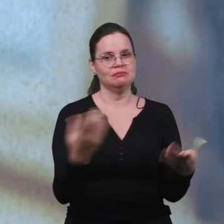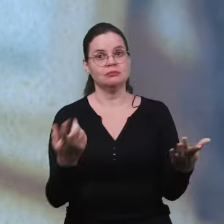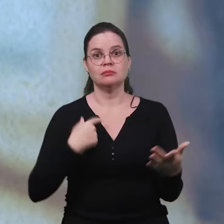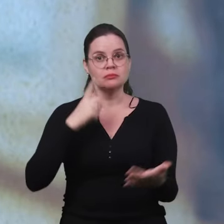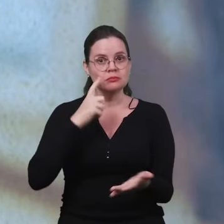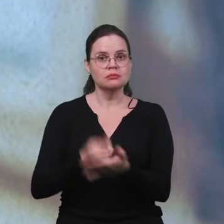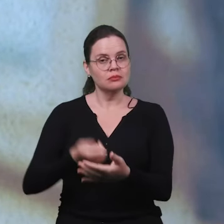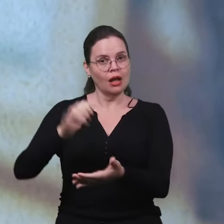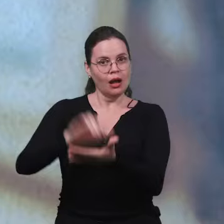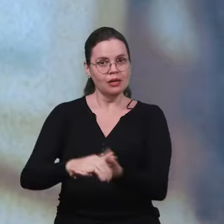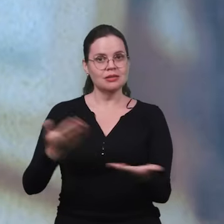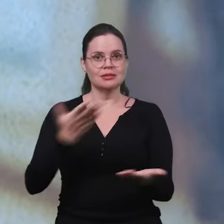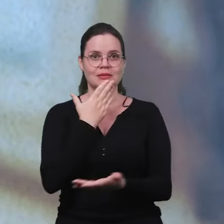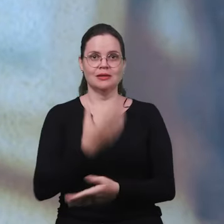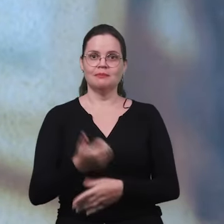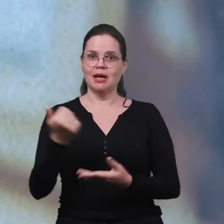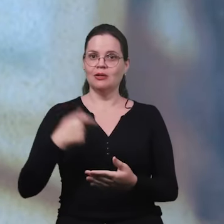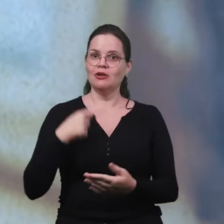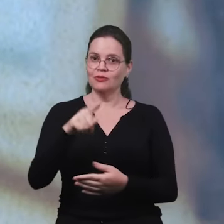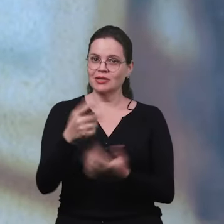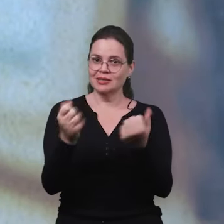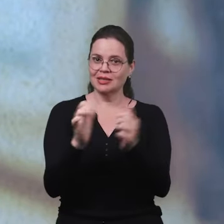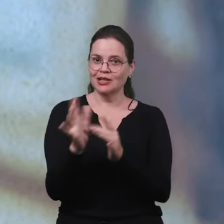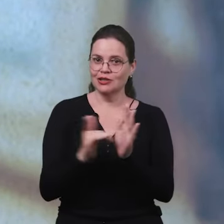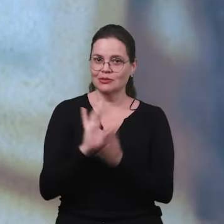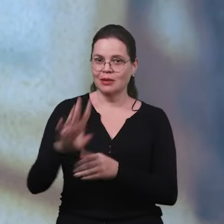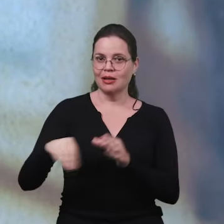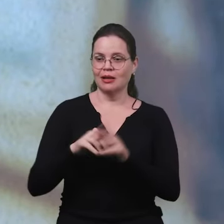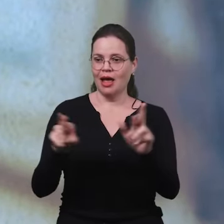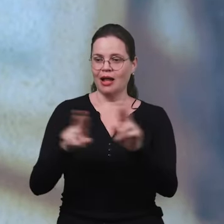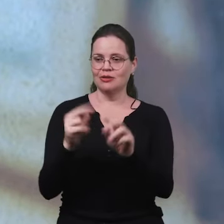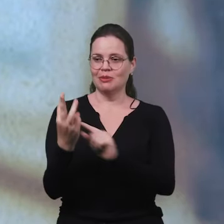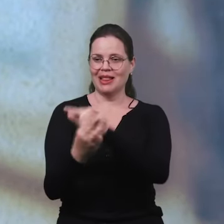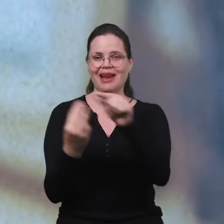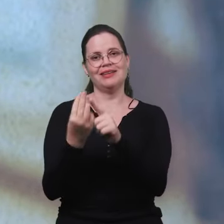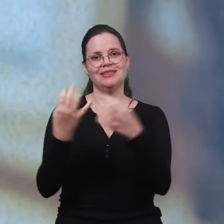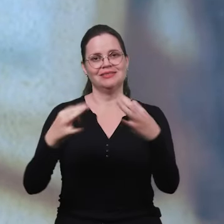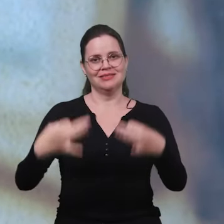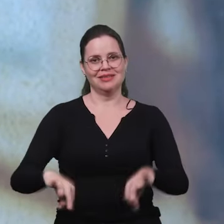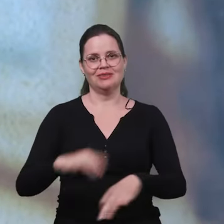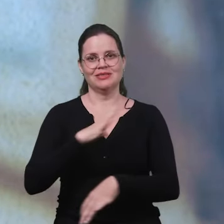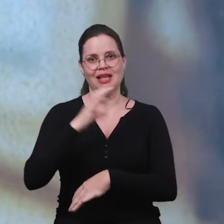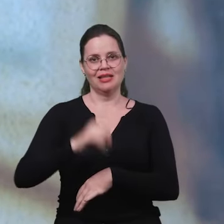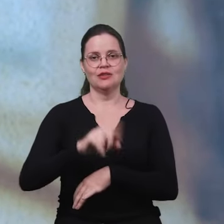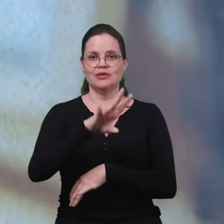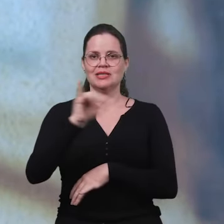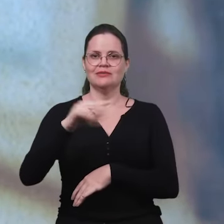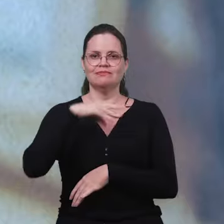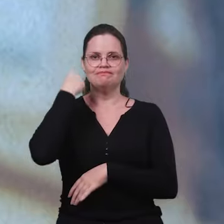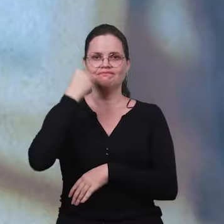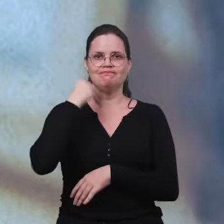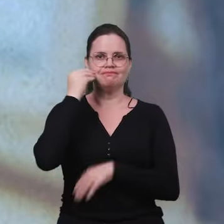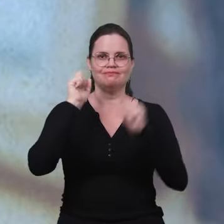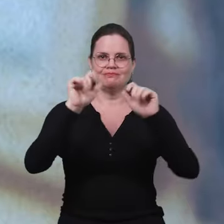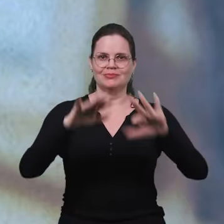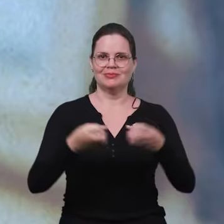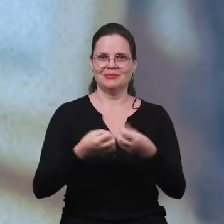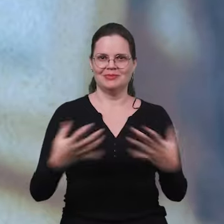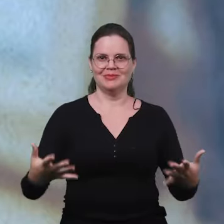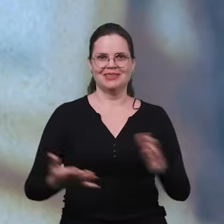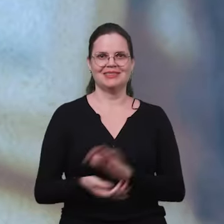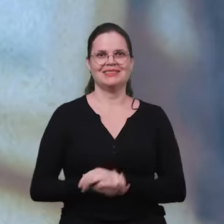pelo casamento, se casar e convidar Jesus para fazer parte desse relacionamento. Exatamente. Pode ter certeza que você vai viver muitos